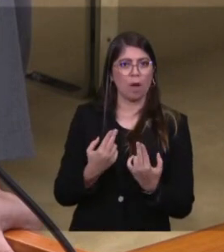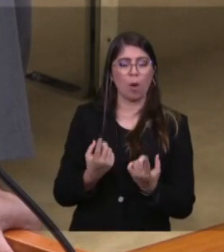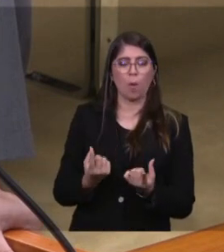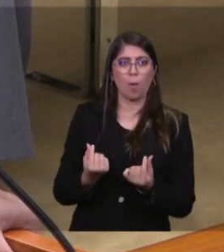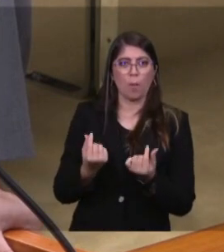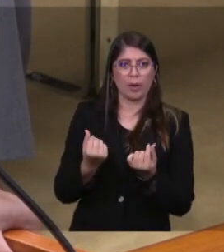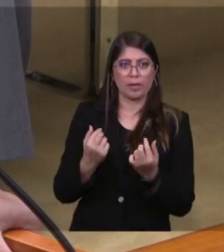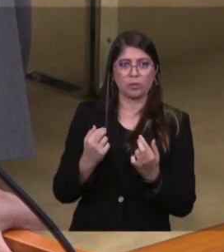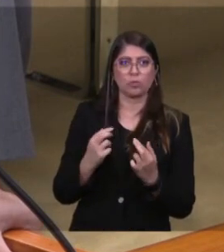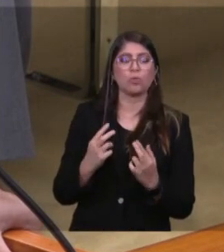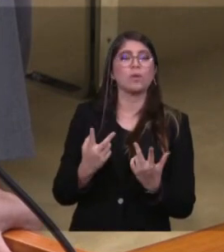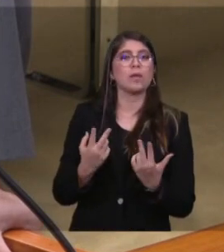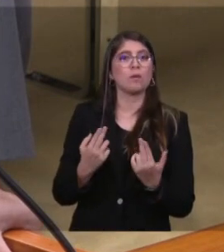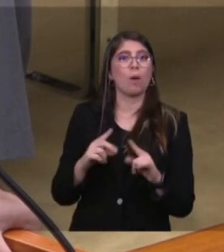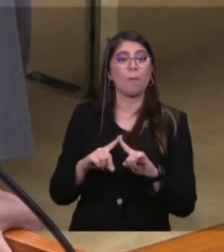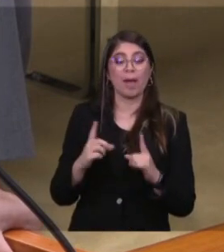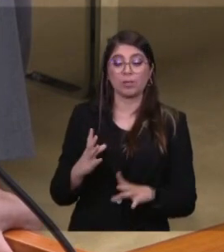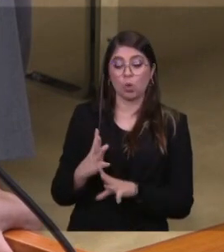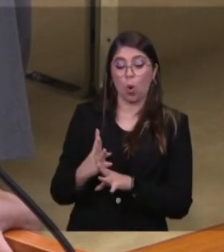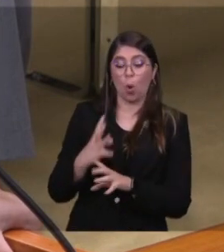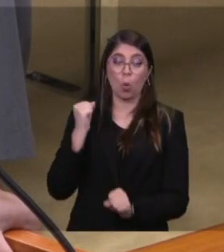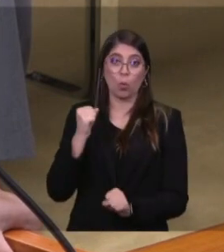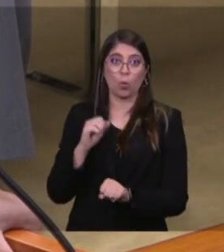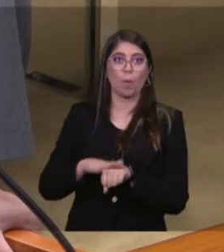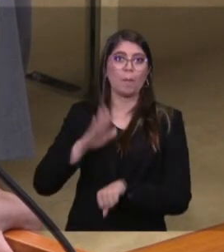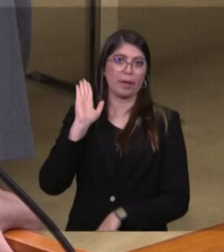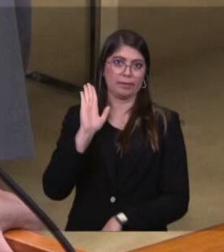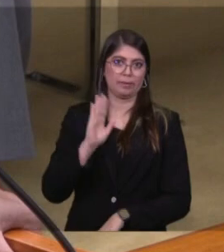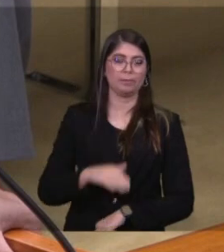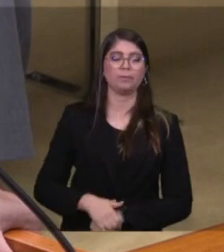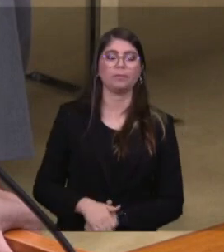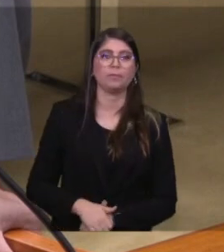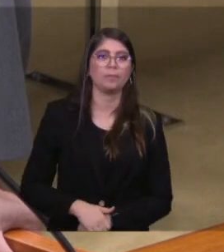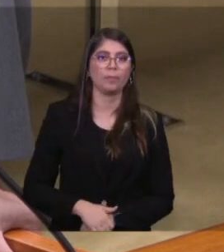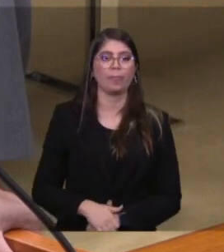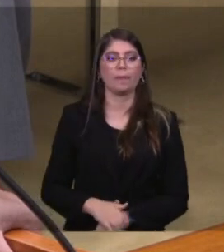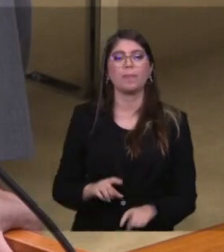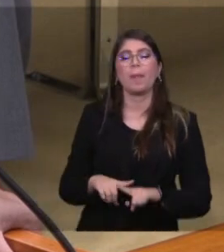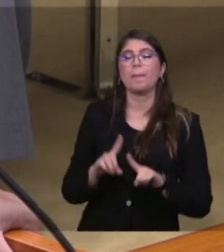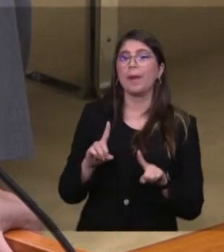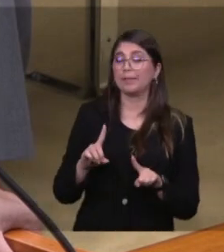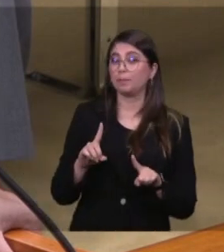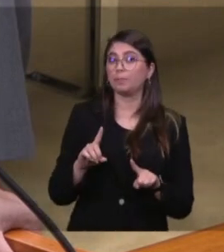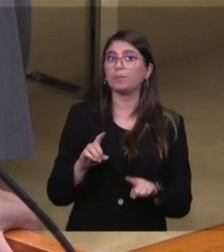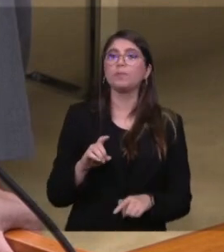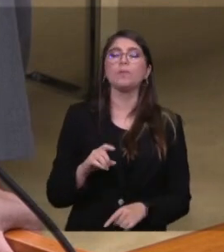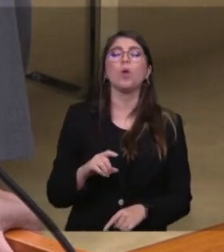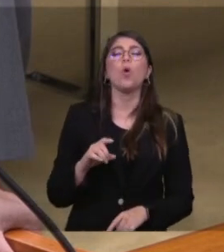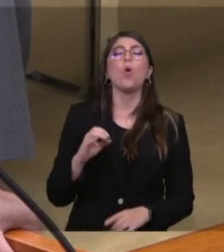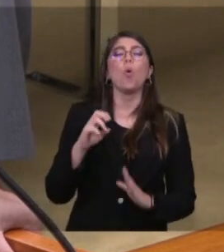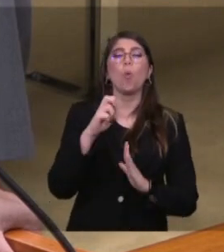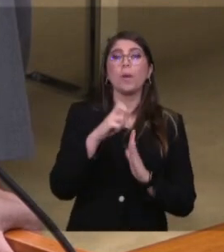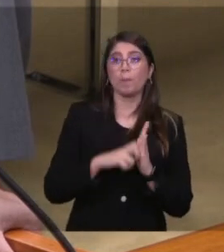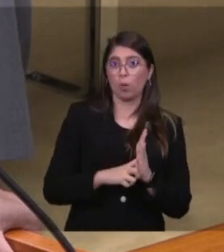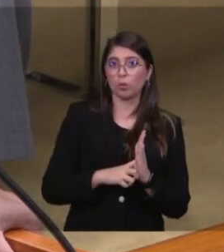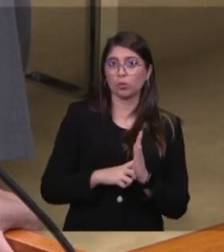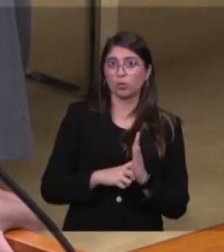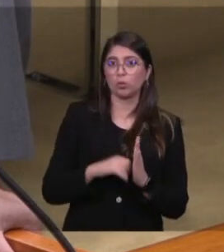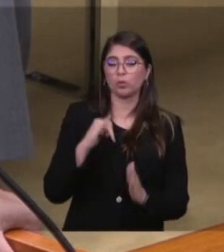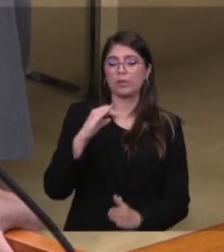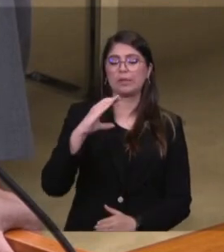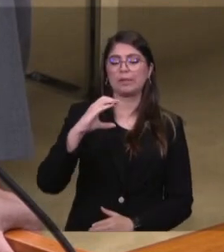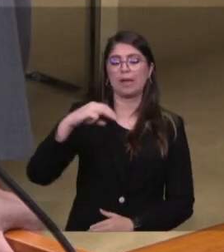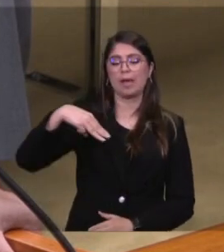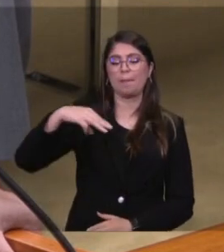lhes digo mais, o que torna ainda mais injusta essa situação é que o imposto de circulação de mercadorias e serviços,